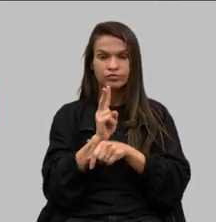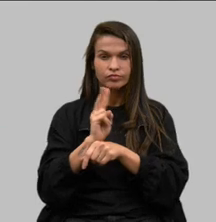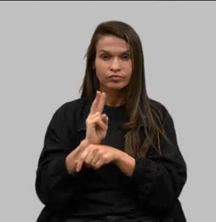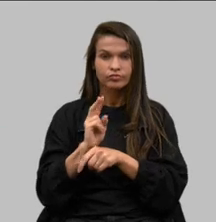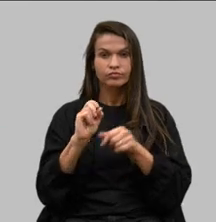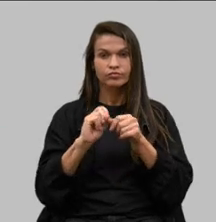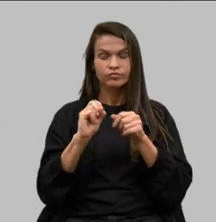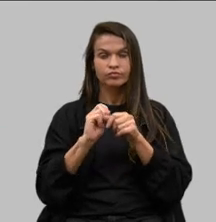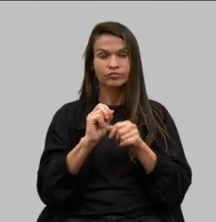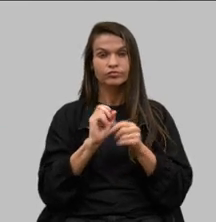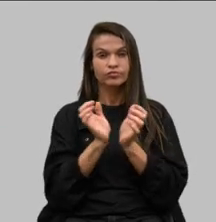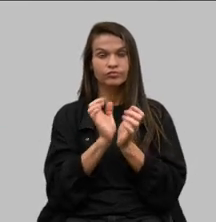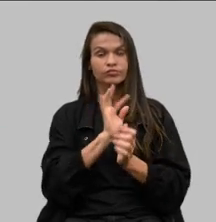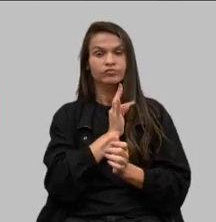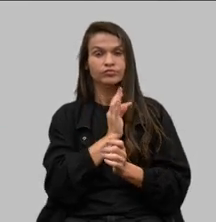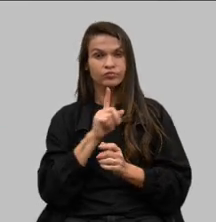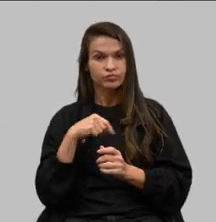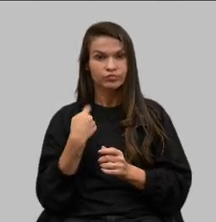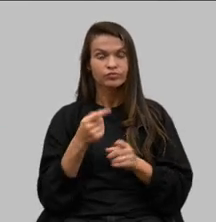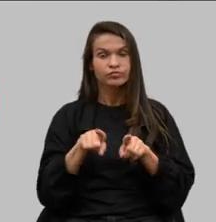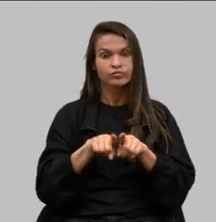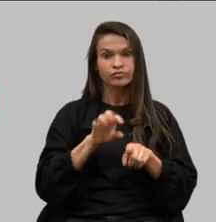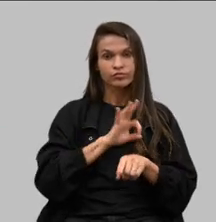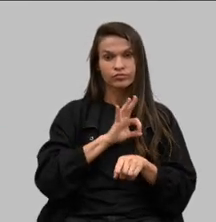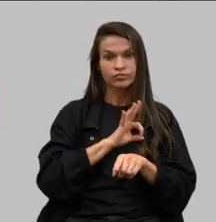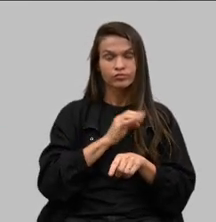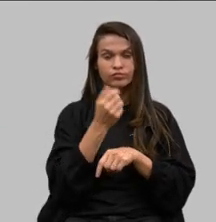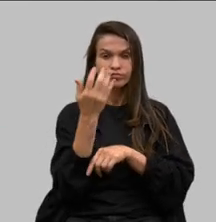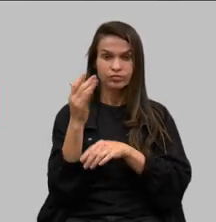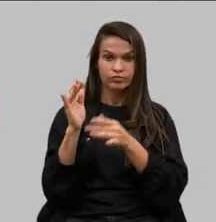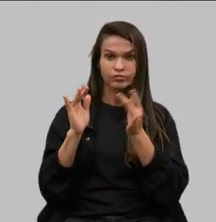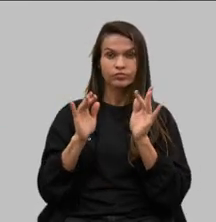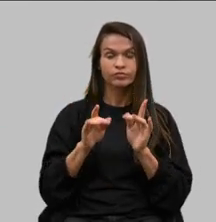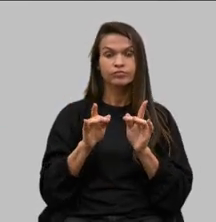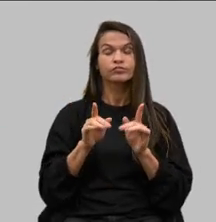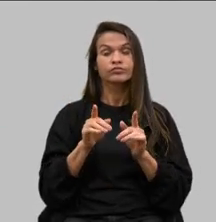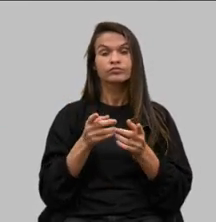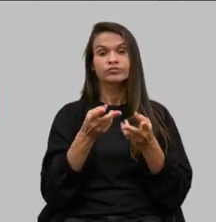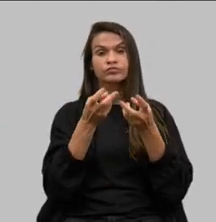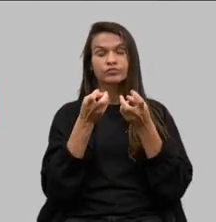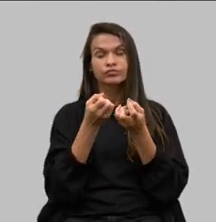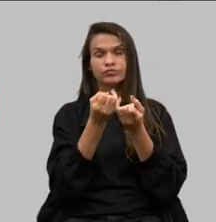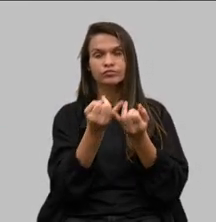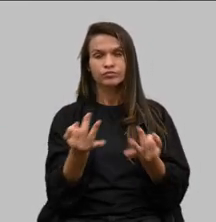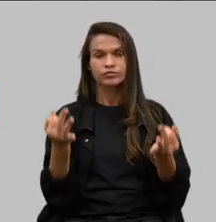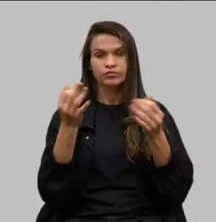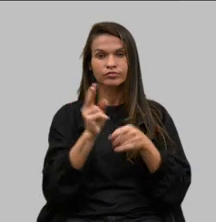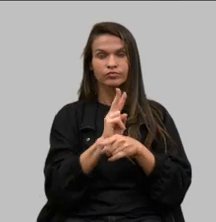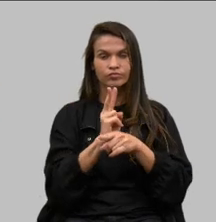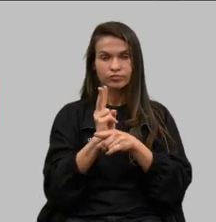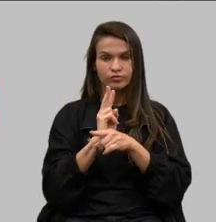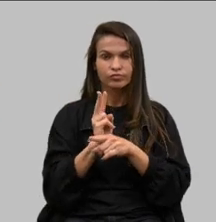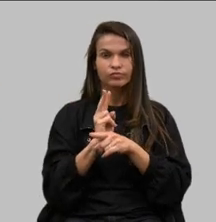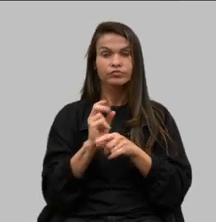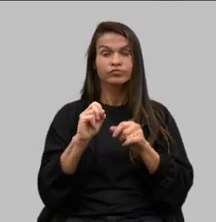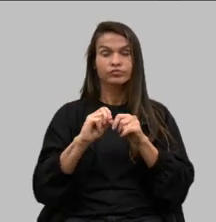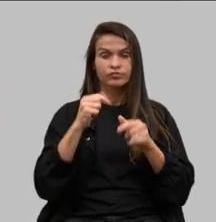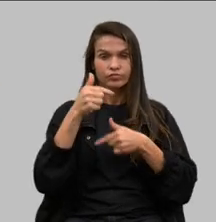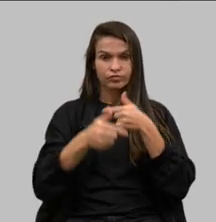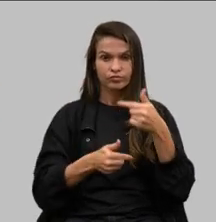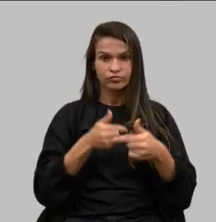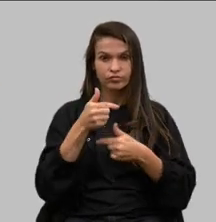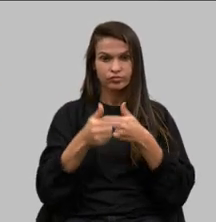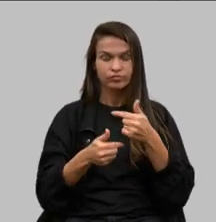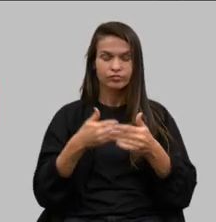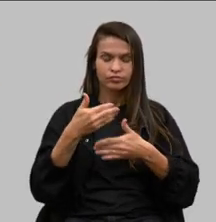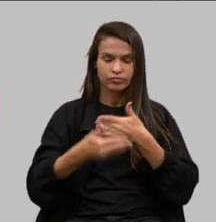técnicos nossos mas também pela Polícia Ambiental então considerando a quantidade de fiscalizações realizadas né ao